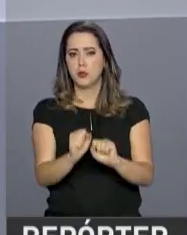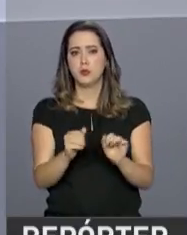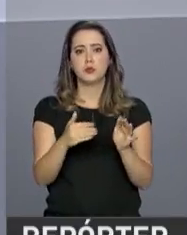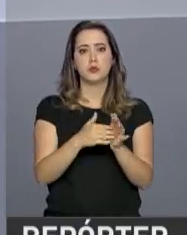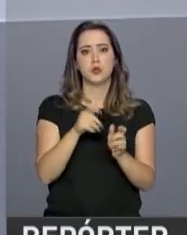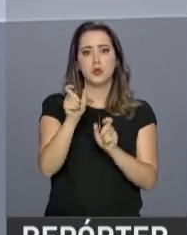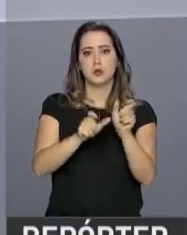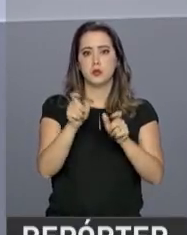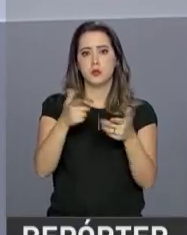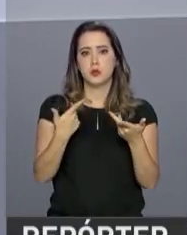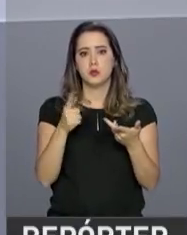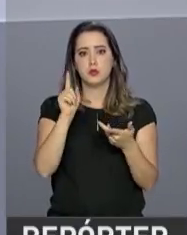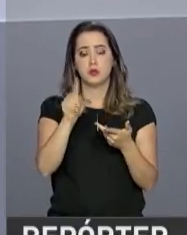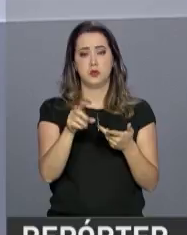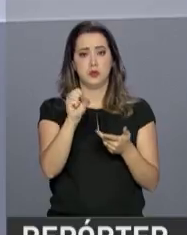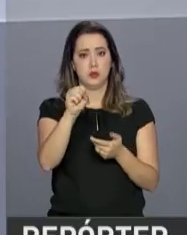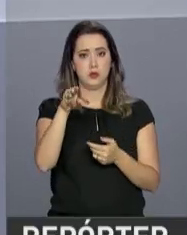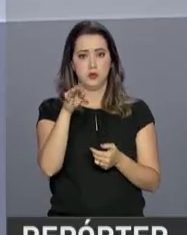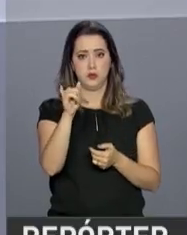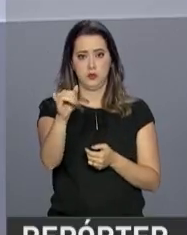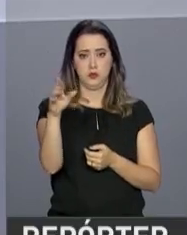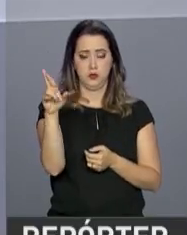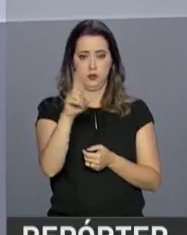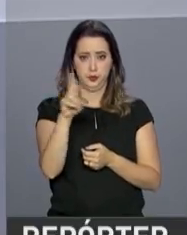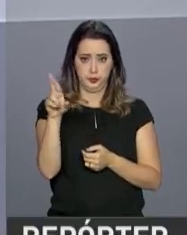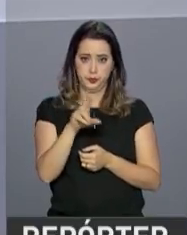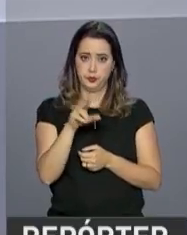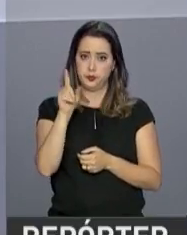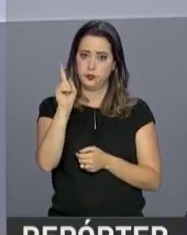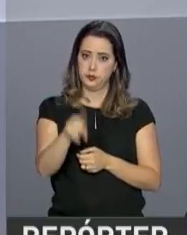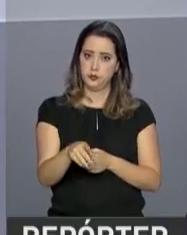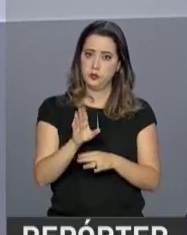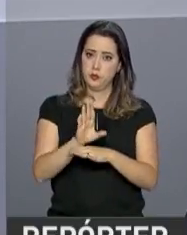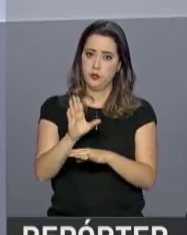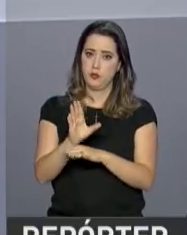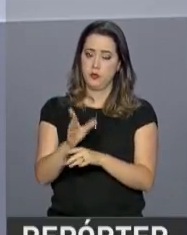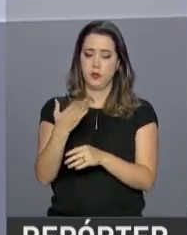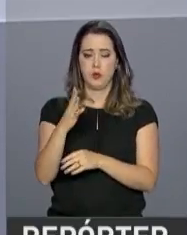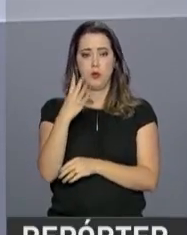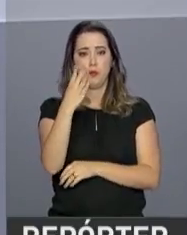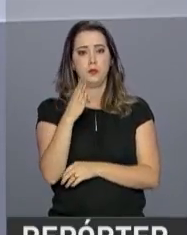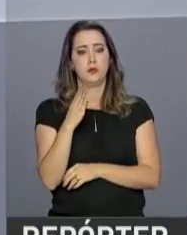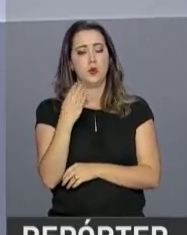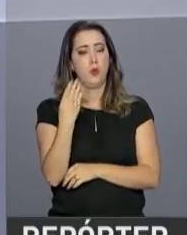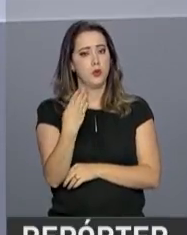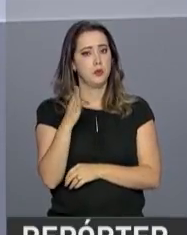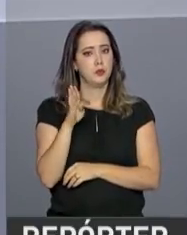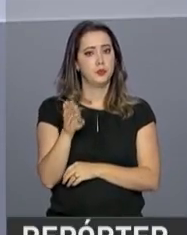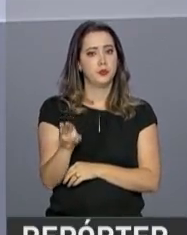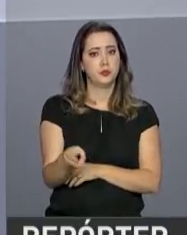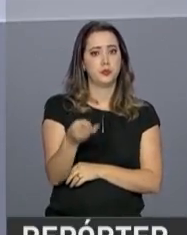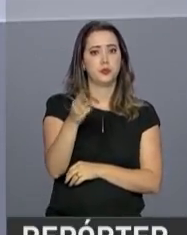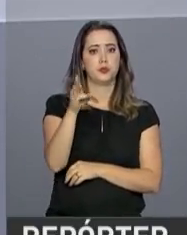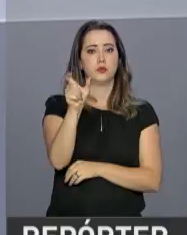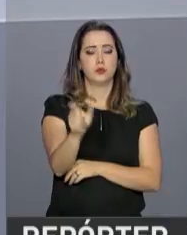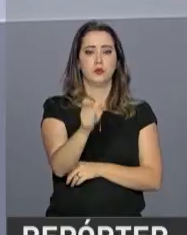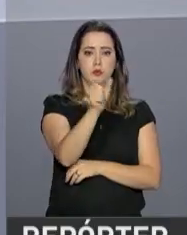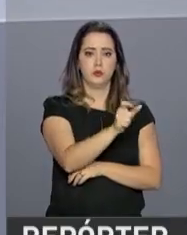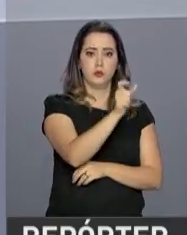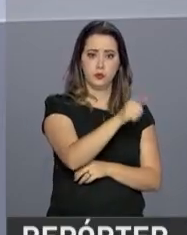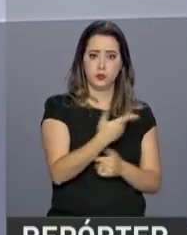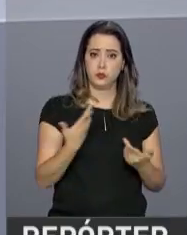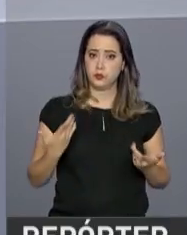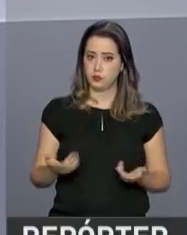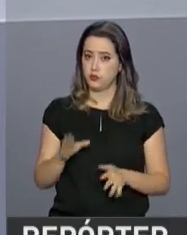esse público é de 8 bilhões 610 milhões de reais e vai beneficiar cerca de 4 milhões e 700 mil